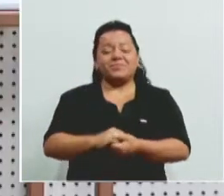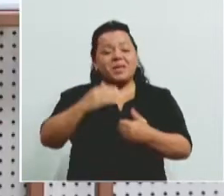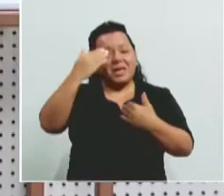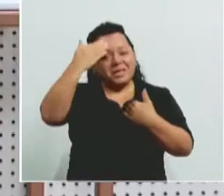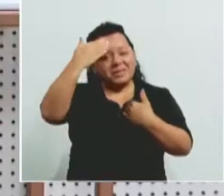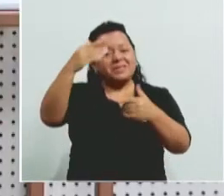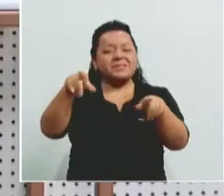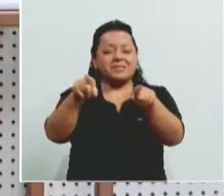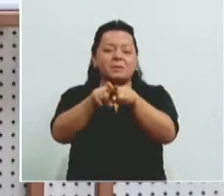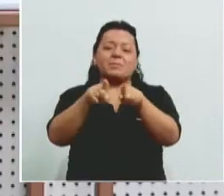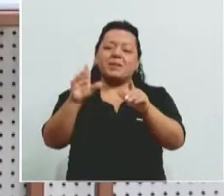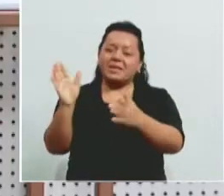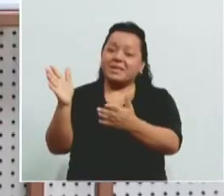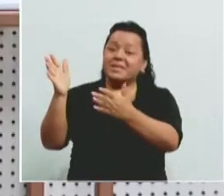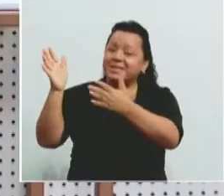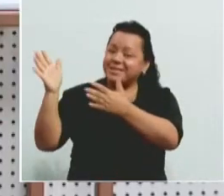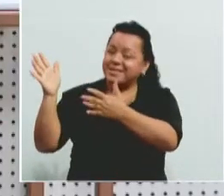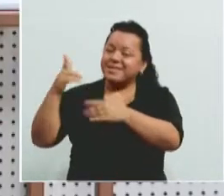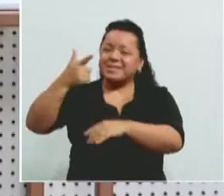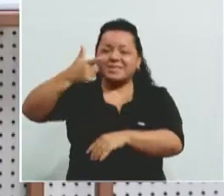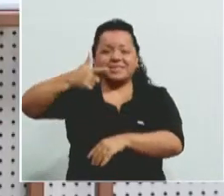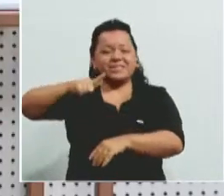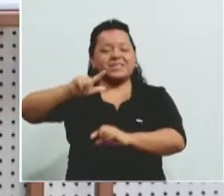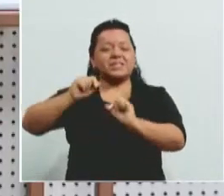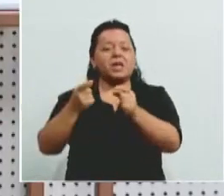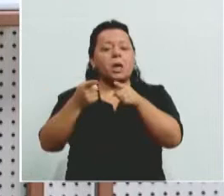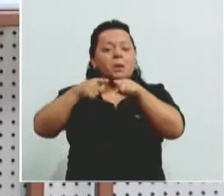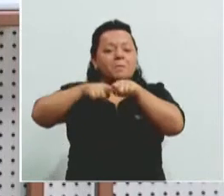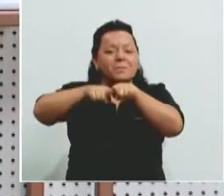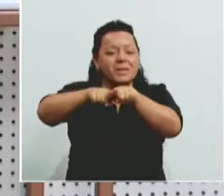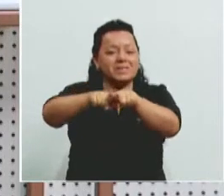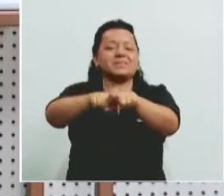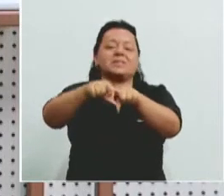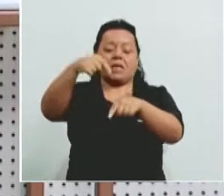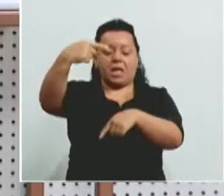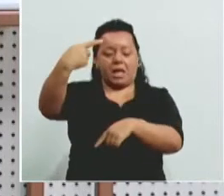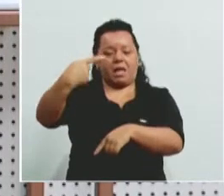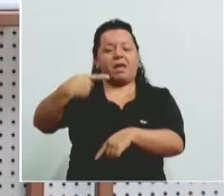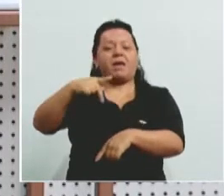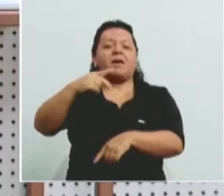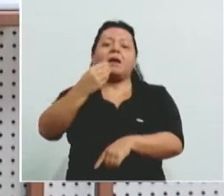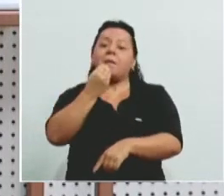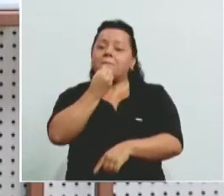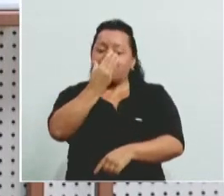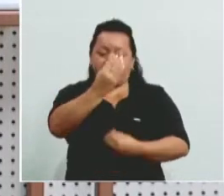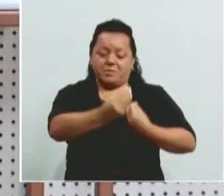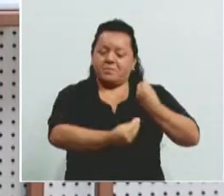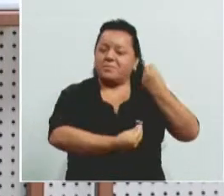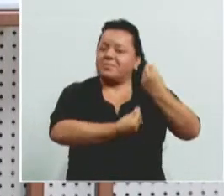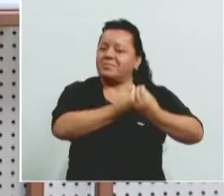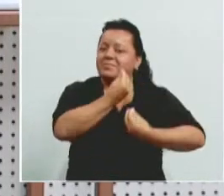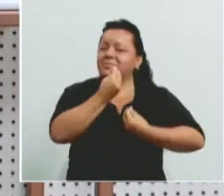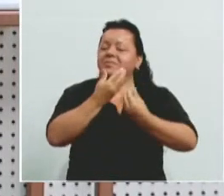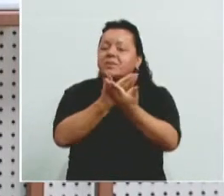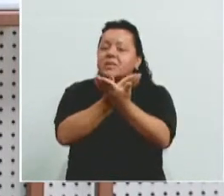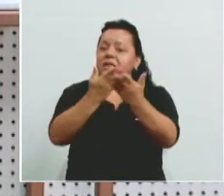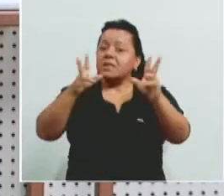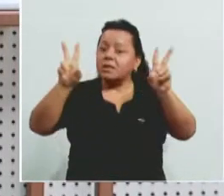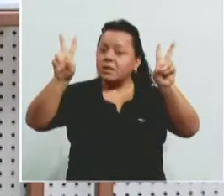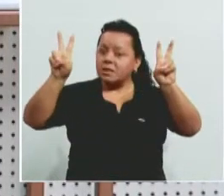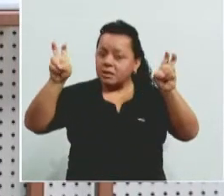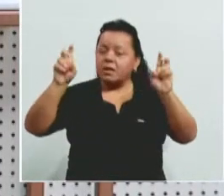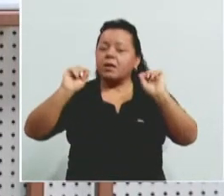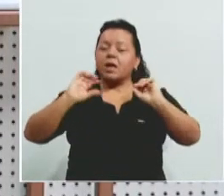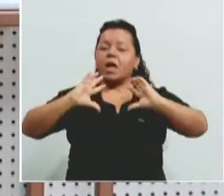também a Celibras, mais uma vez, por ser parceira do Viver Bem, por ser parceira do nosso programa, levando este tema a